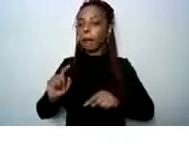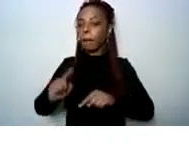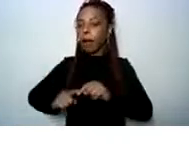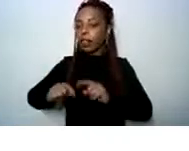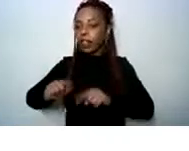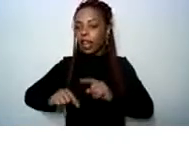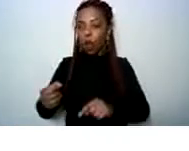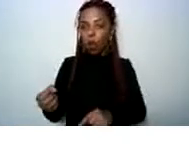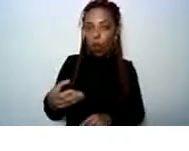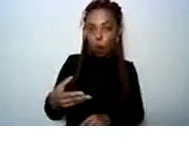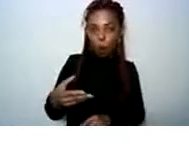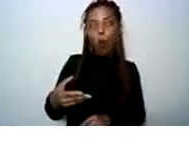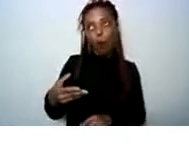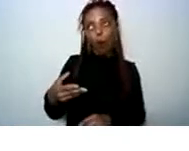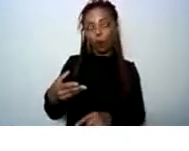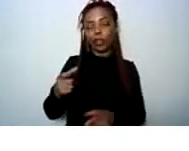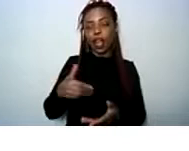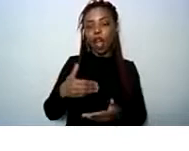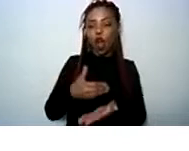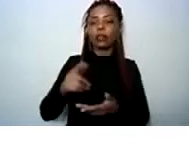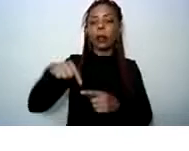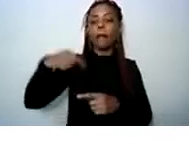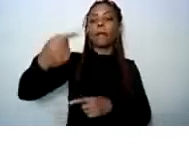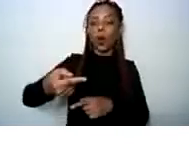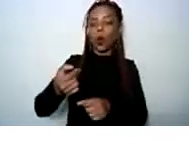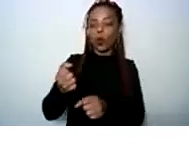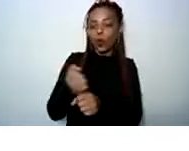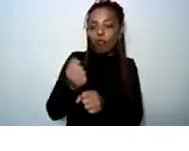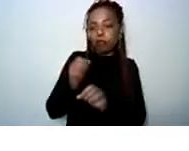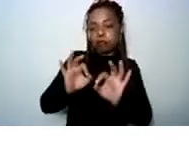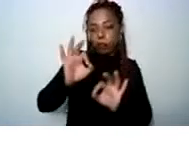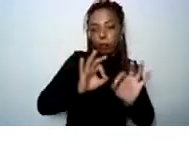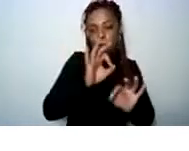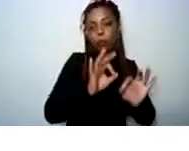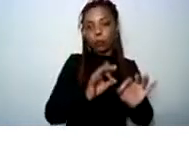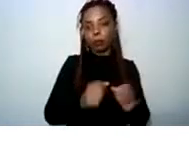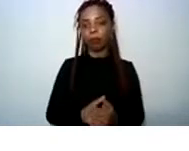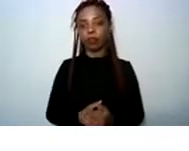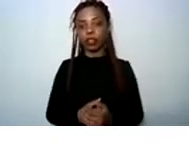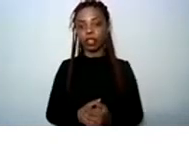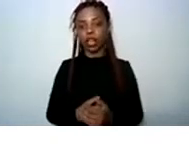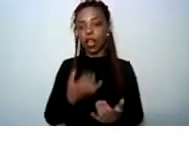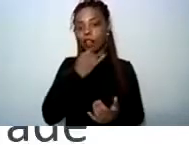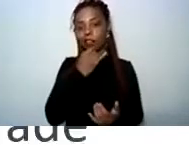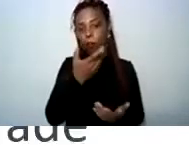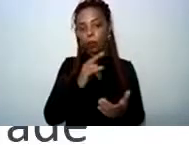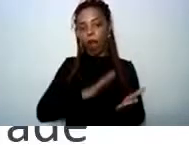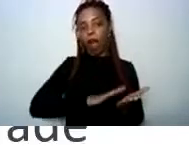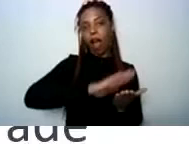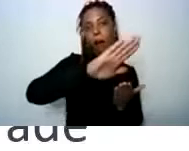por assim dizer, que foram incorporados aí como essa rampa na cor vinho.